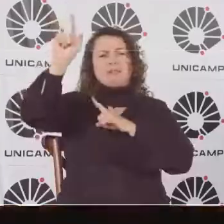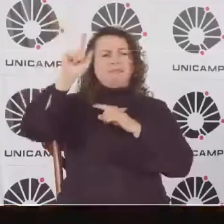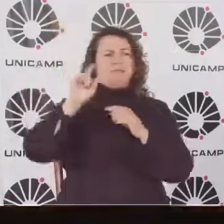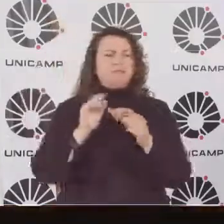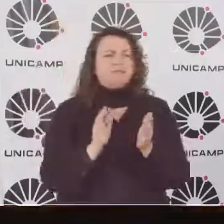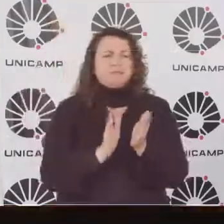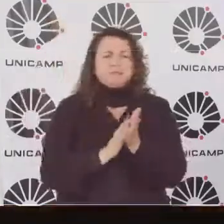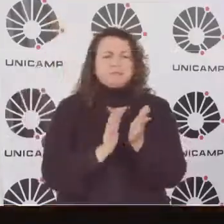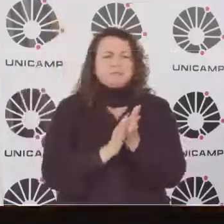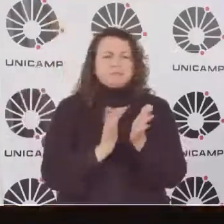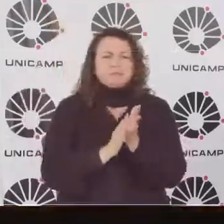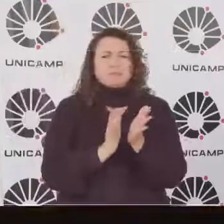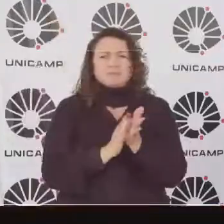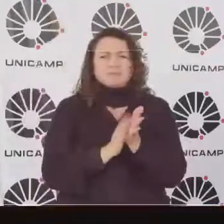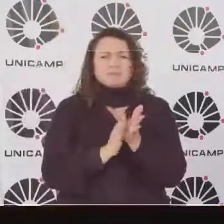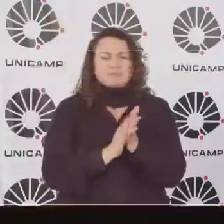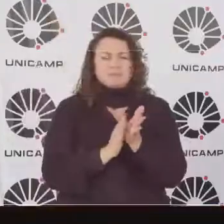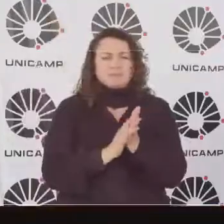do Deise